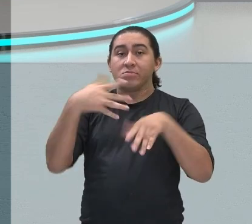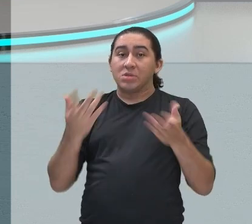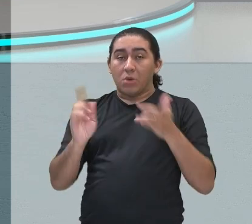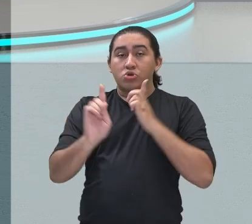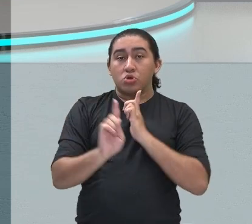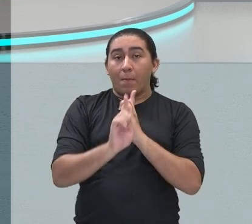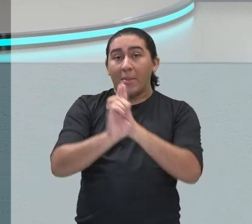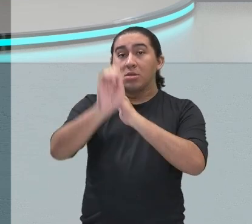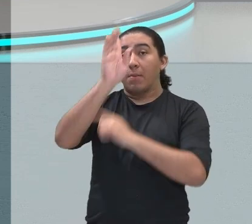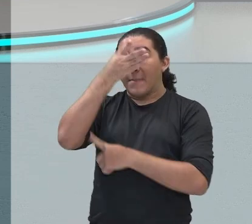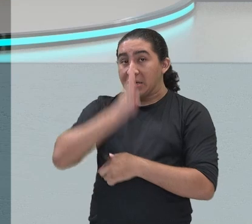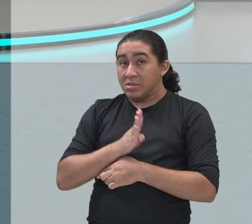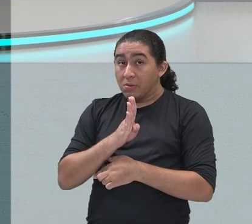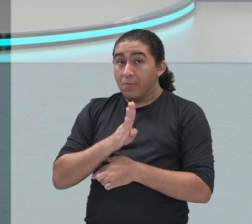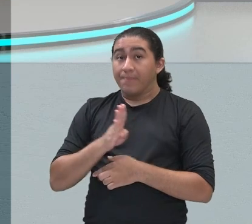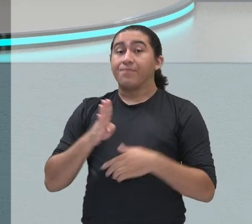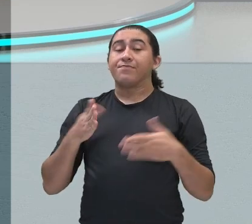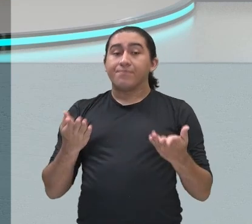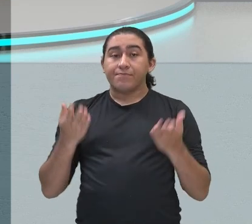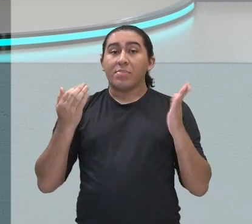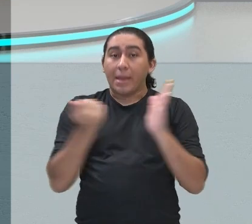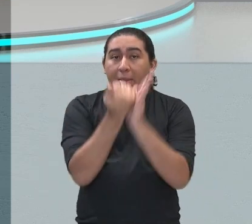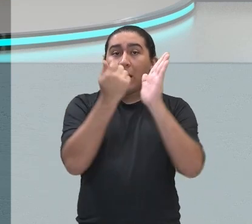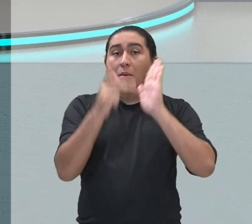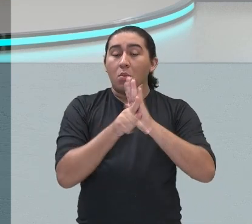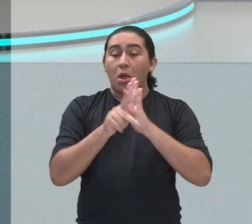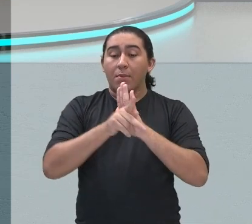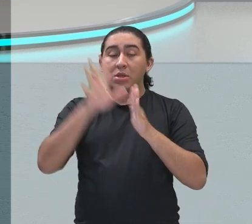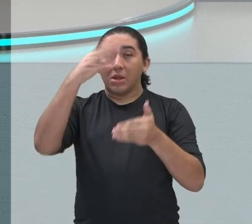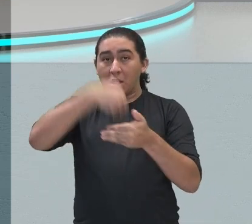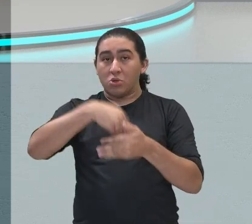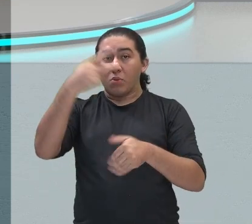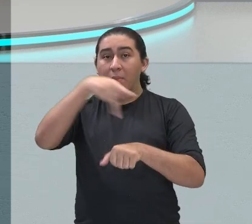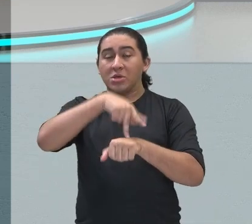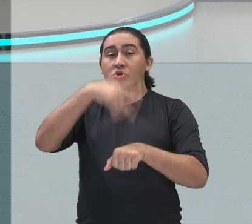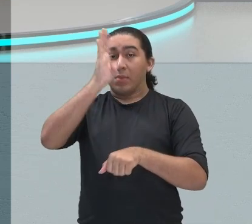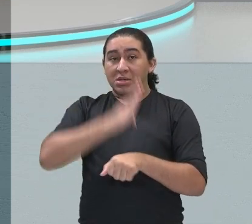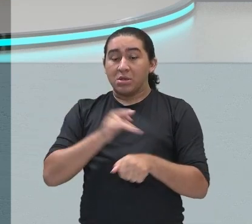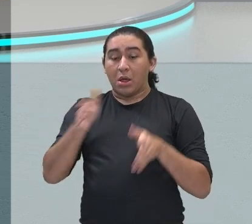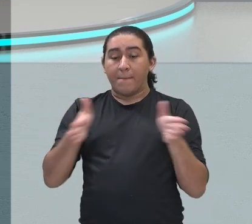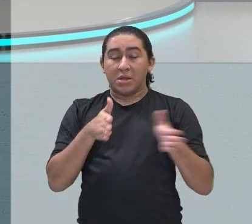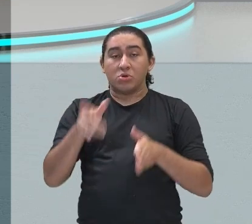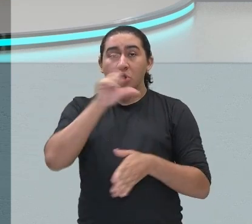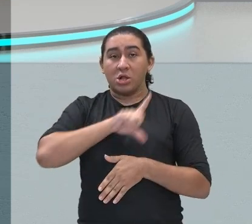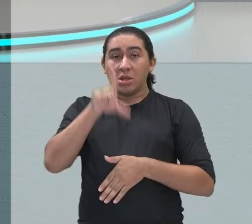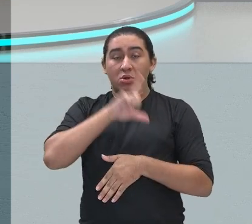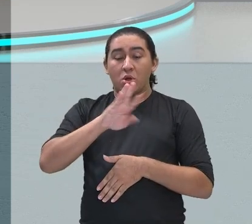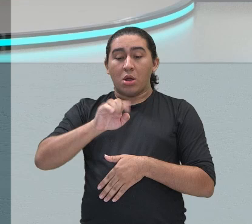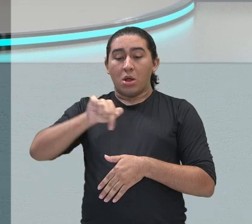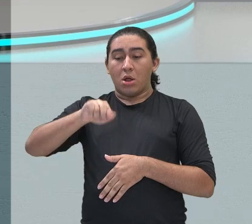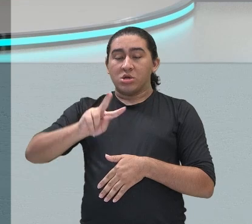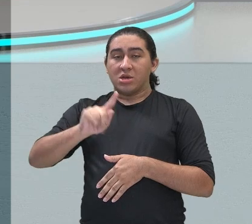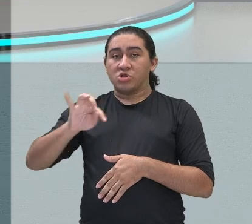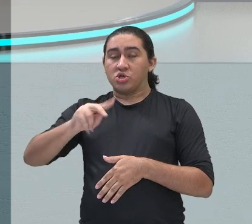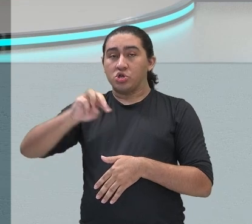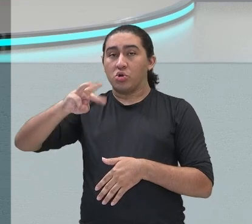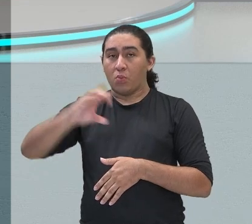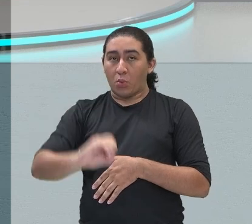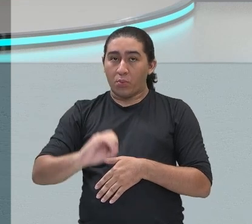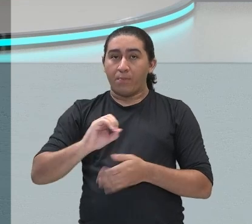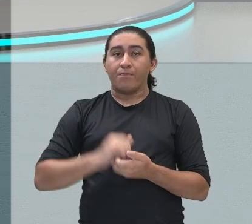do Brasil marca aqui no Brasil quinhentismo. O quinhentismo, a